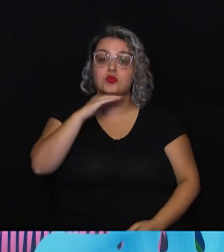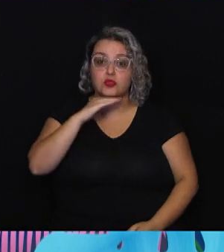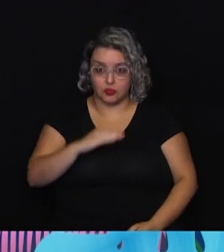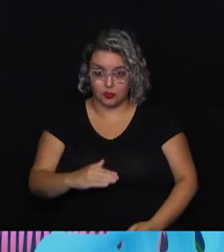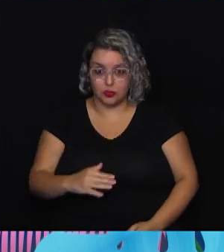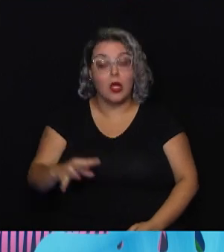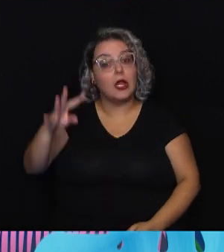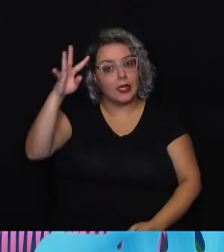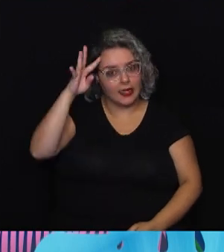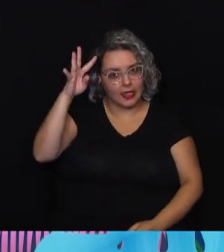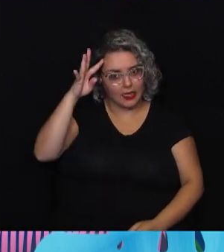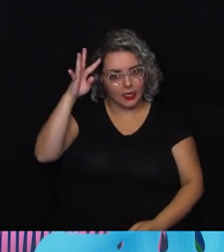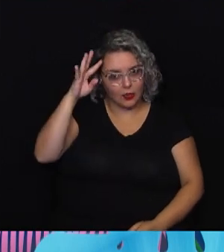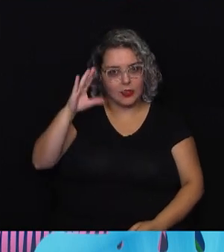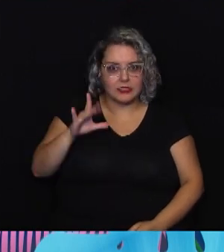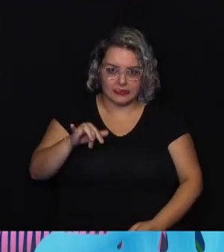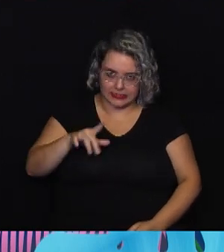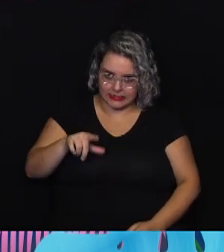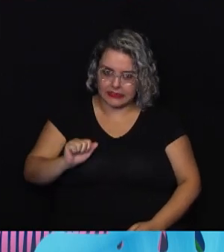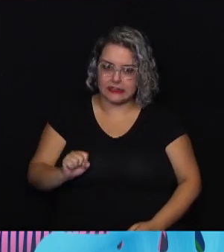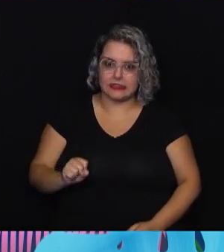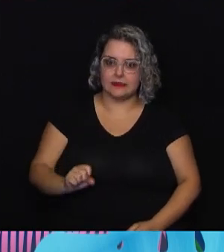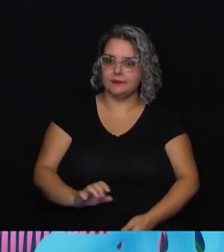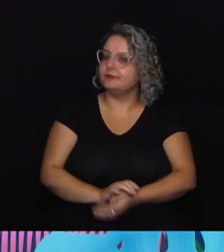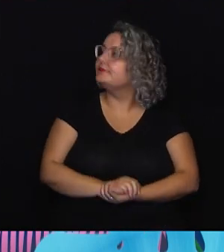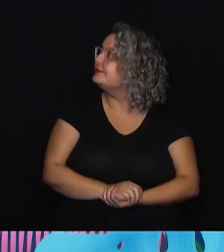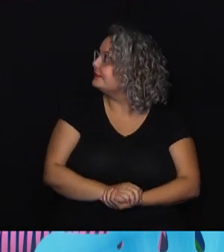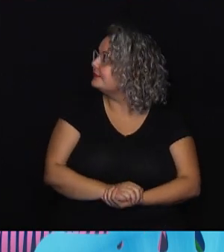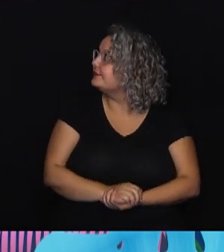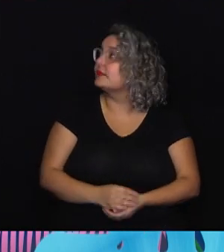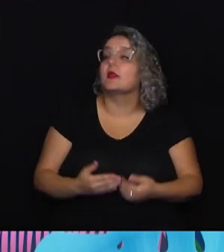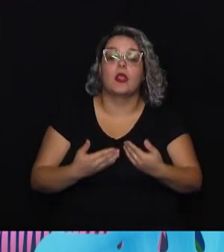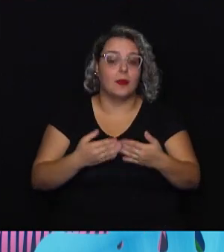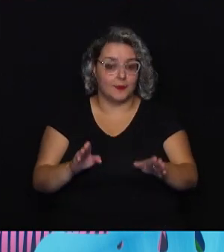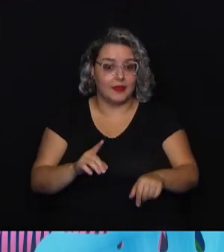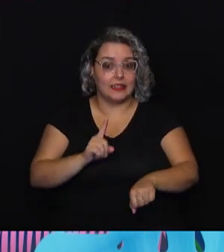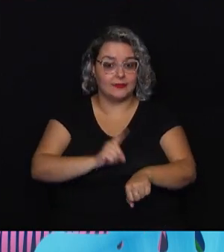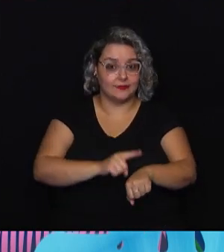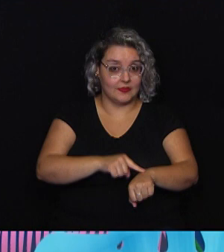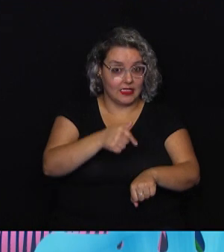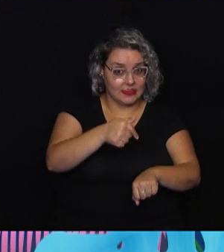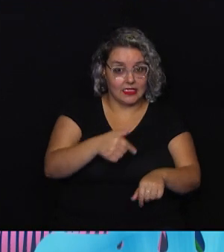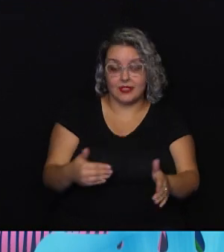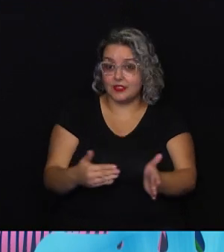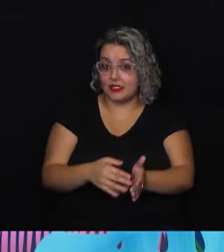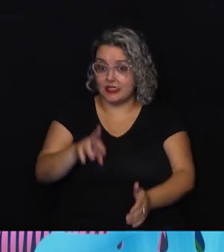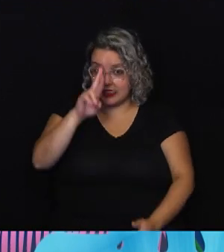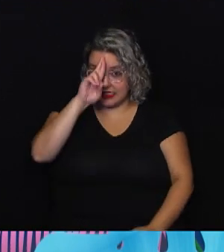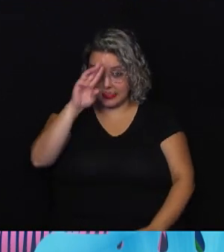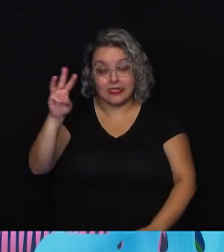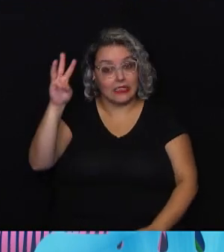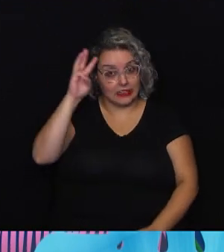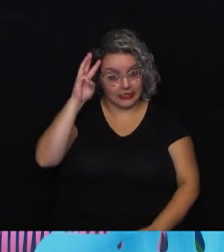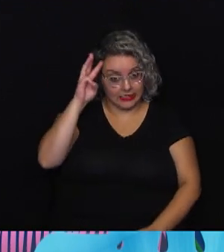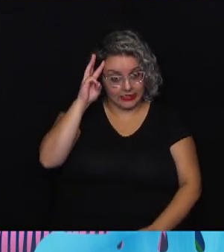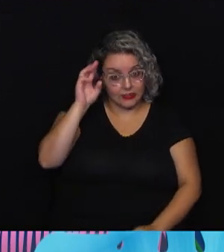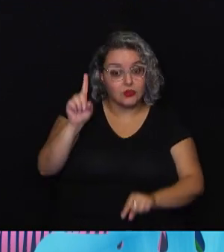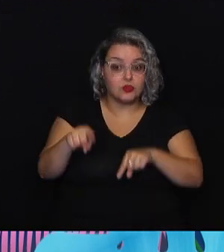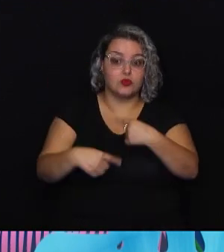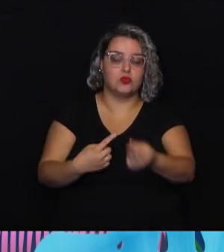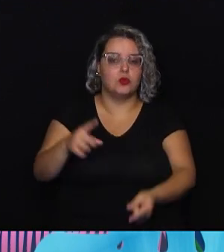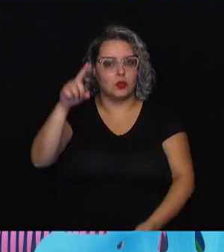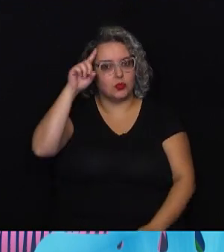na quarta-feira de cinzas. O mercado municipal abrirá das 7 ao meio-dia na terça-feira de carnaval. Nos demais